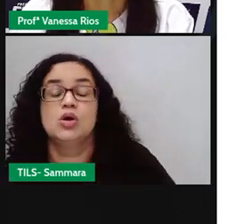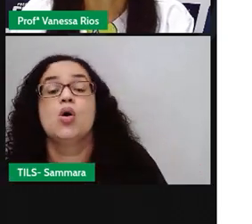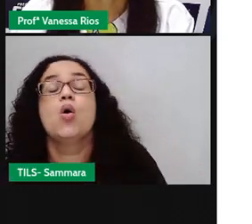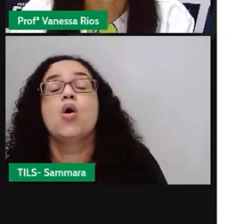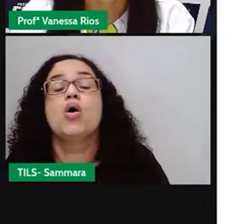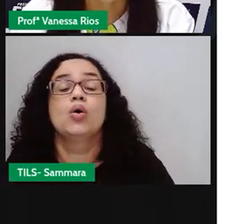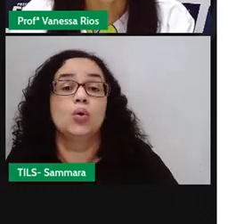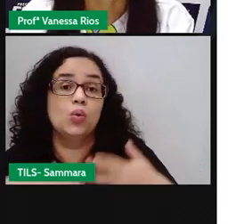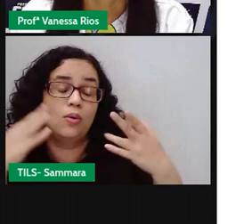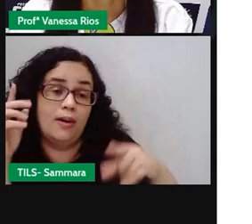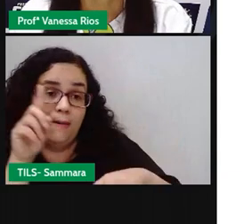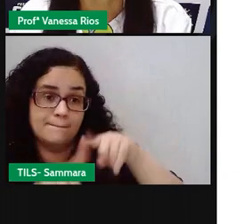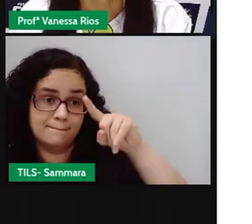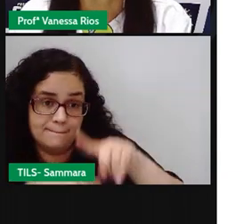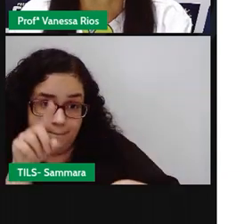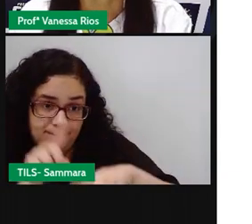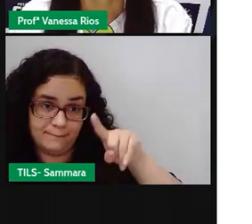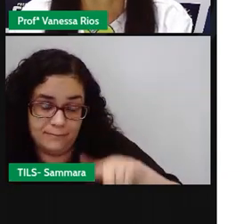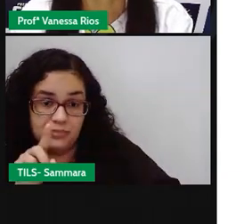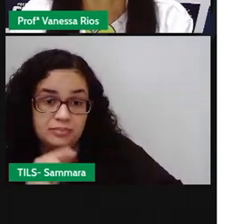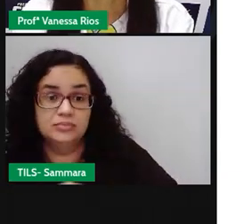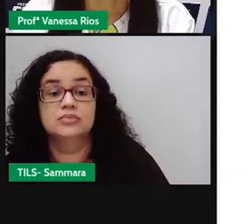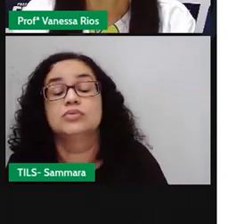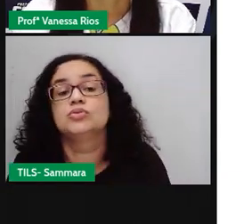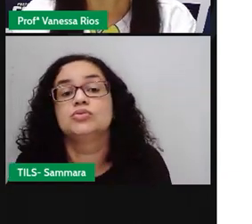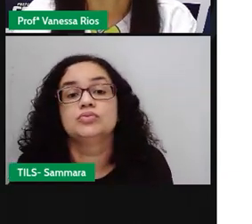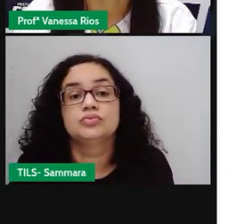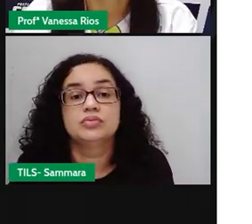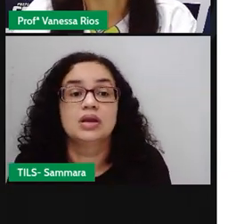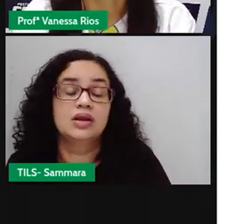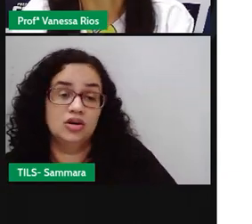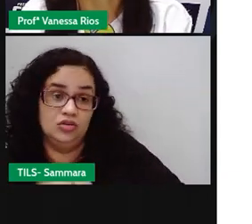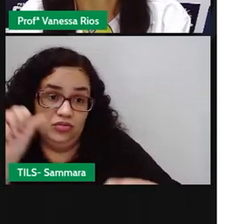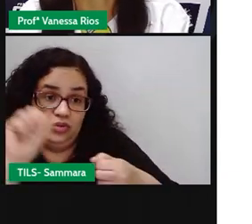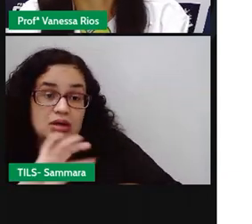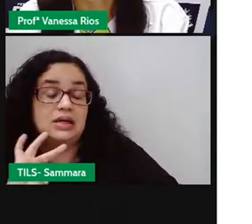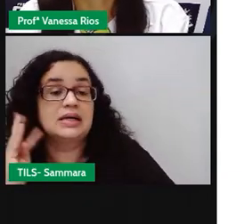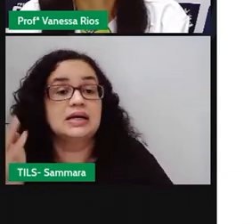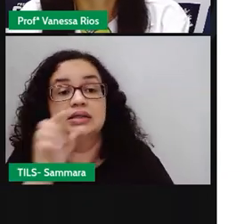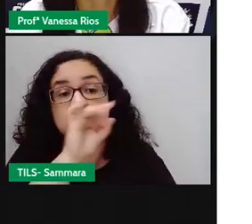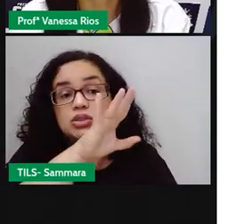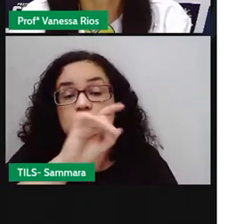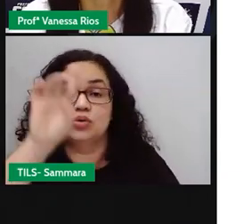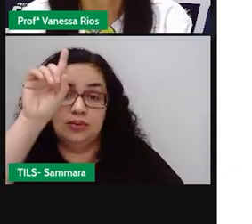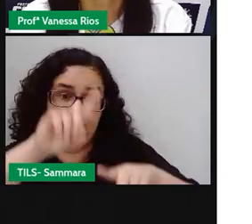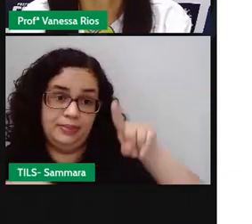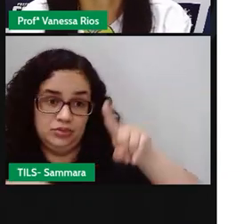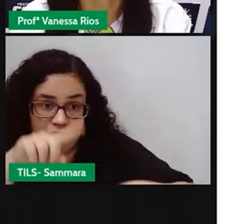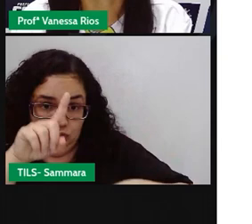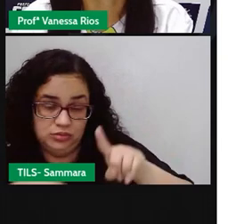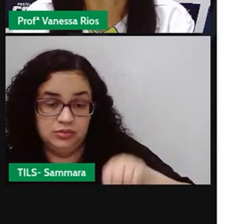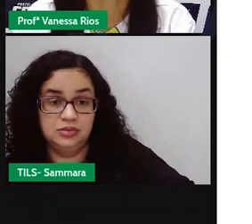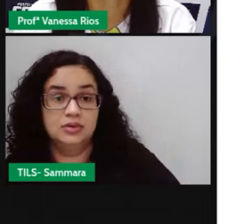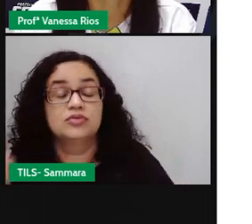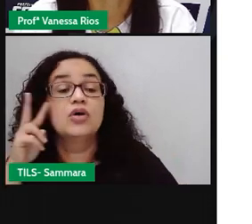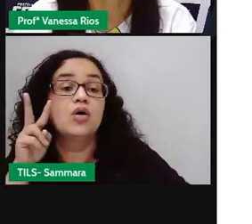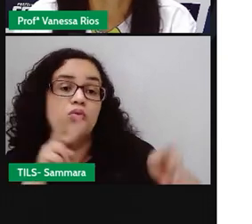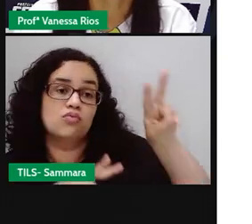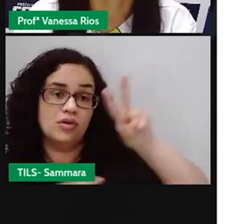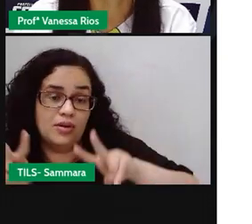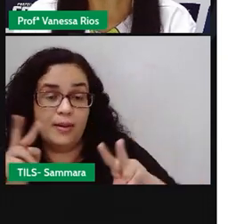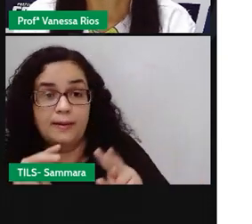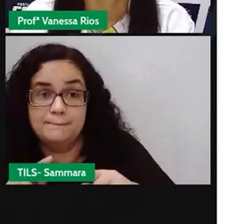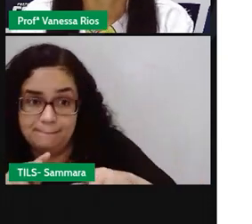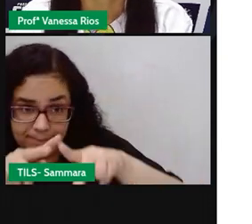qual material, de qual material é feito cada objeto desse. Então, a gente observa